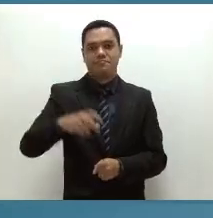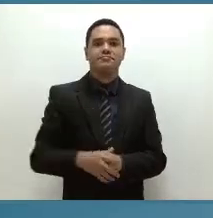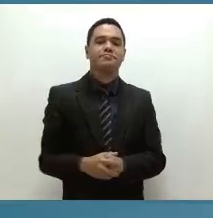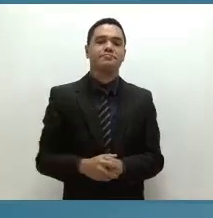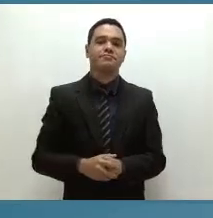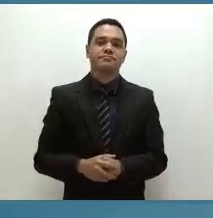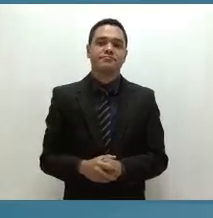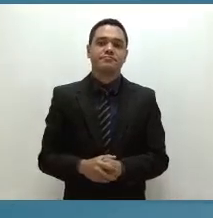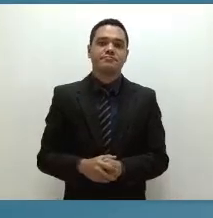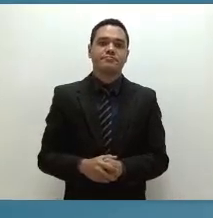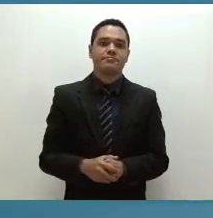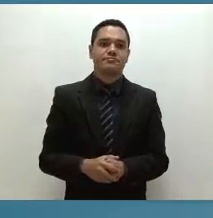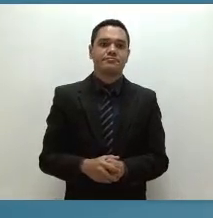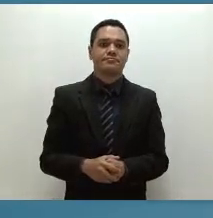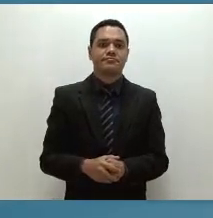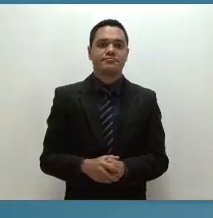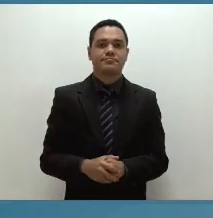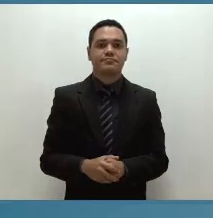Para o cargo de